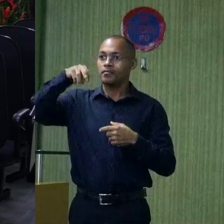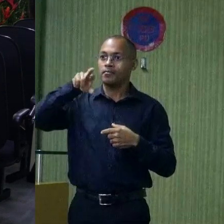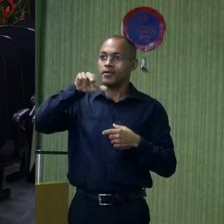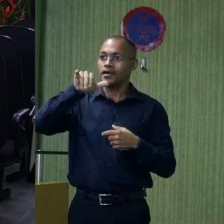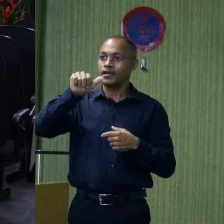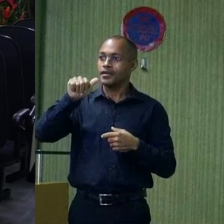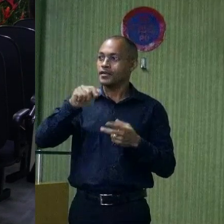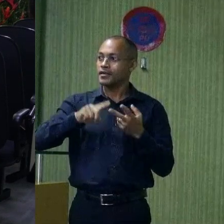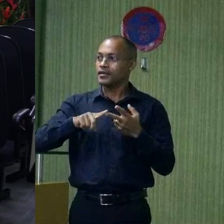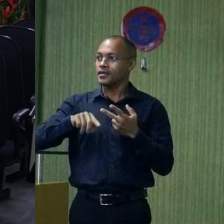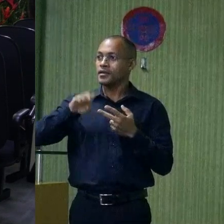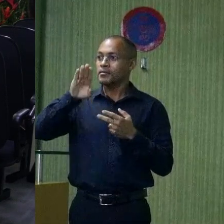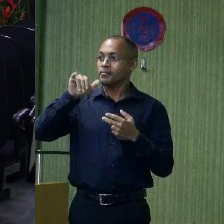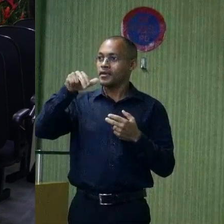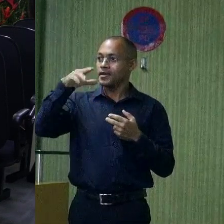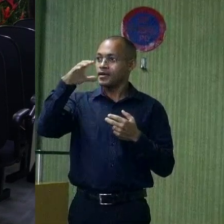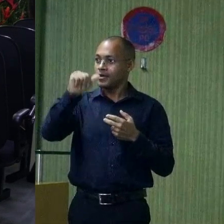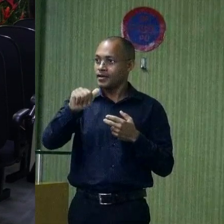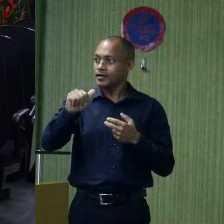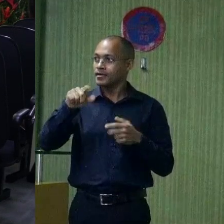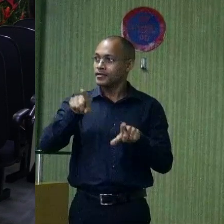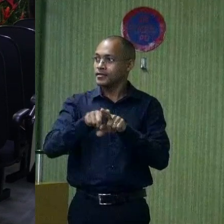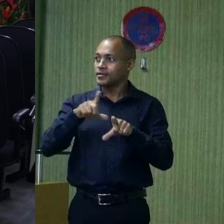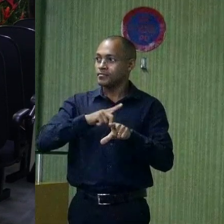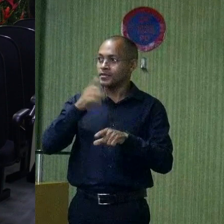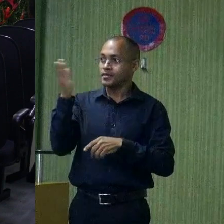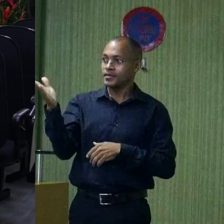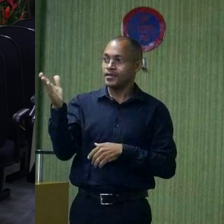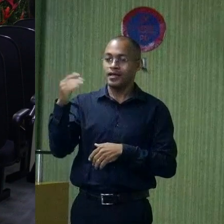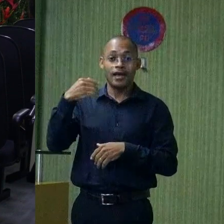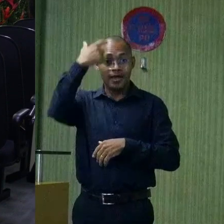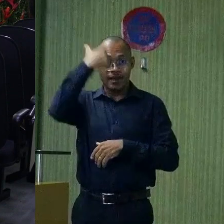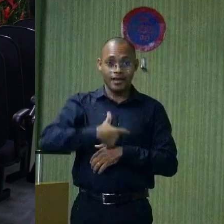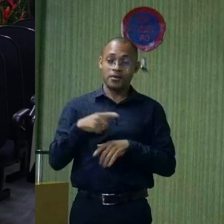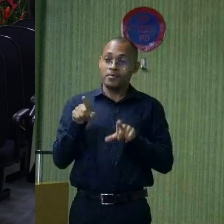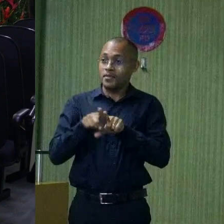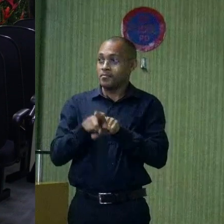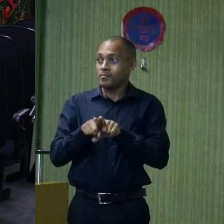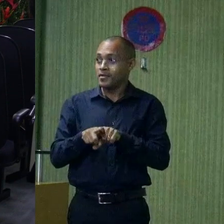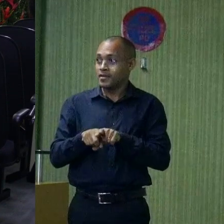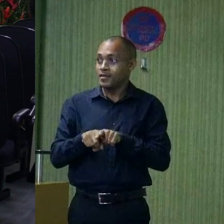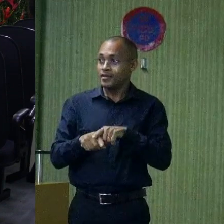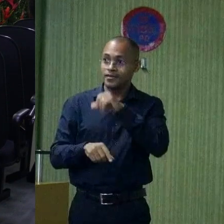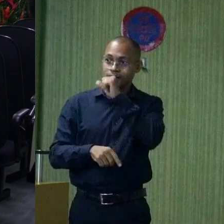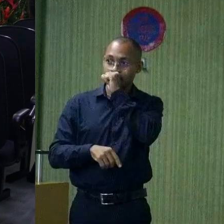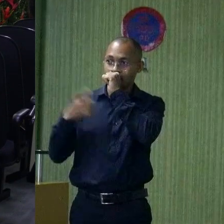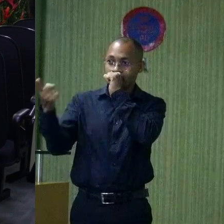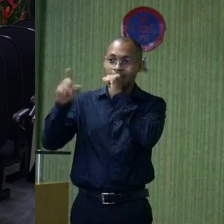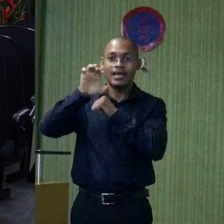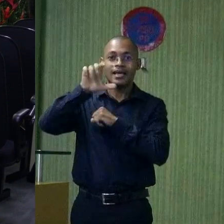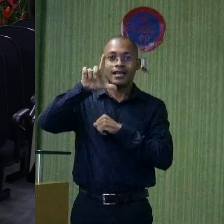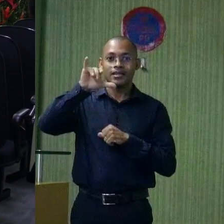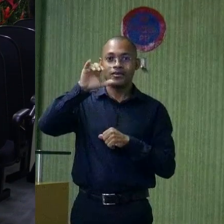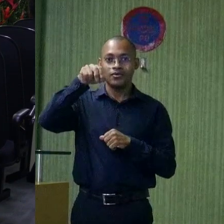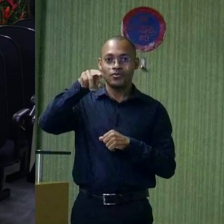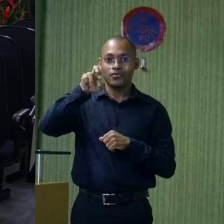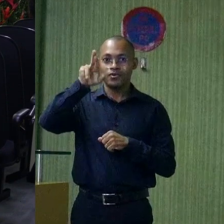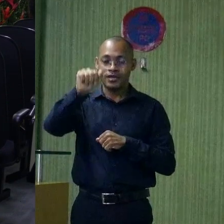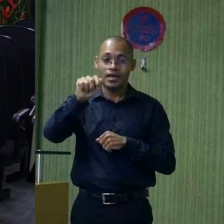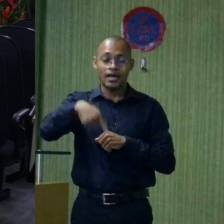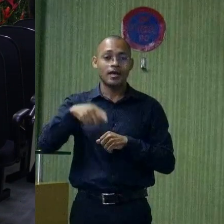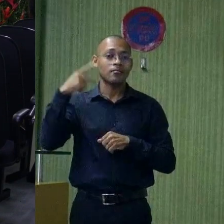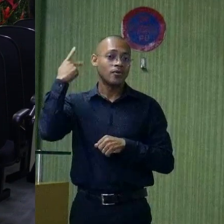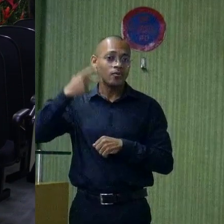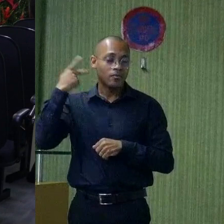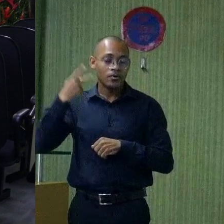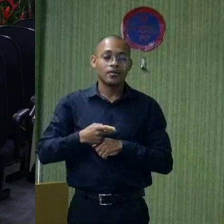temos Bianca aqui do Rio e tem essa pessoa aqui que vos fala e tem a Leonora que é promotora do Ministério Público